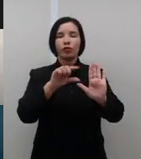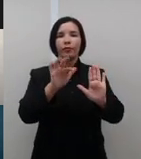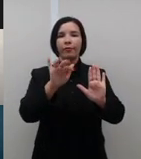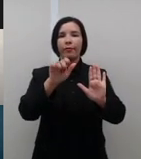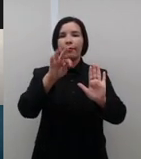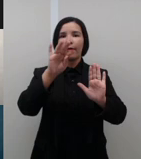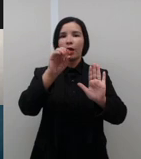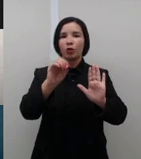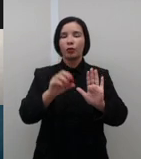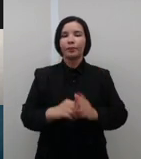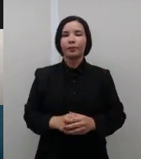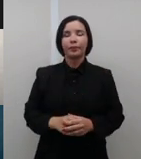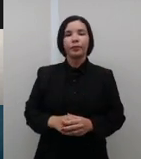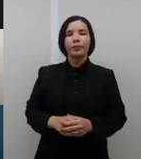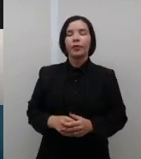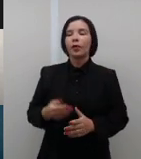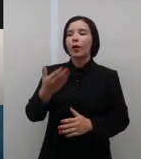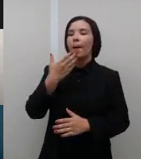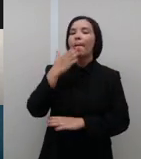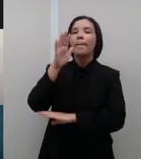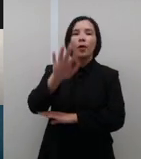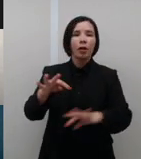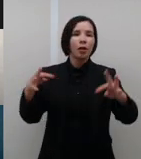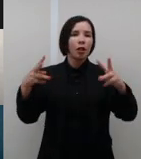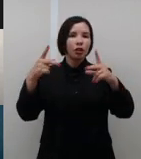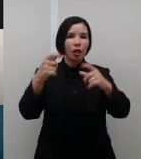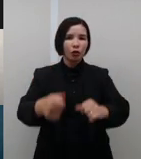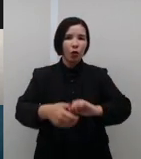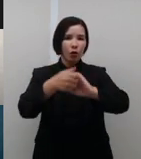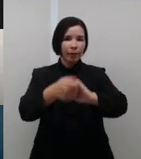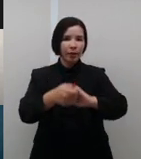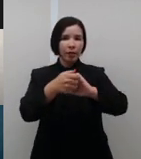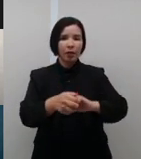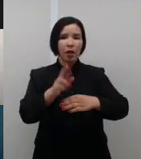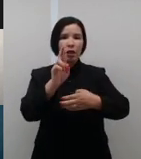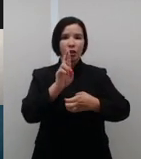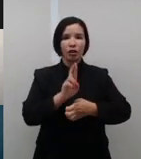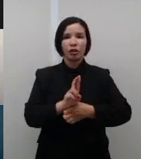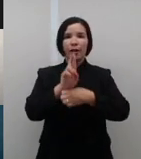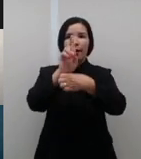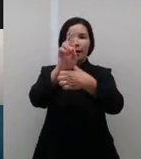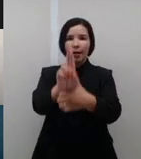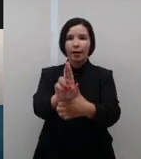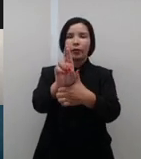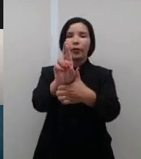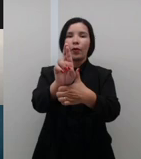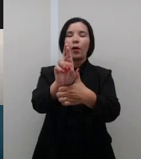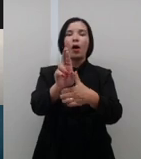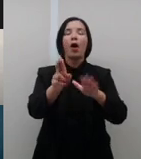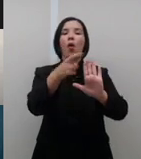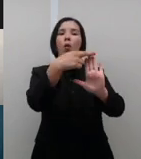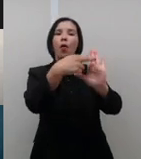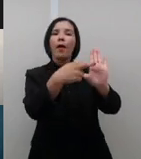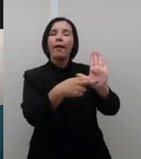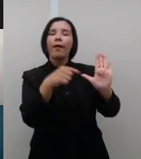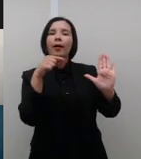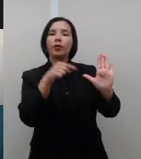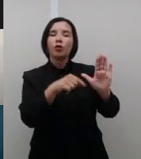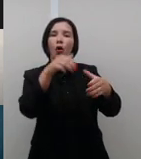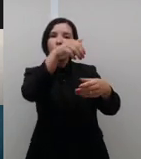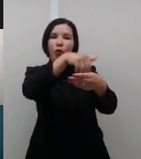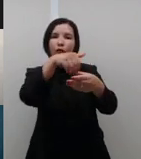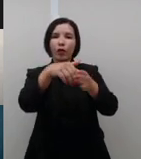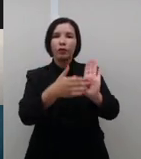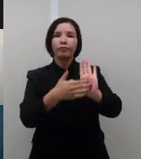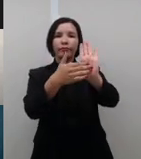Boa tarde a todos, excelentíssimo presidente, excelentíssimo relator. O relatório e o voto apresentado